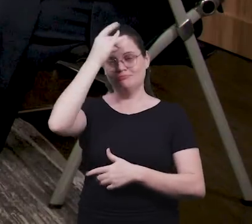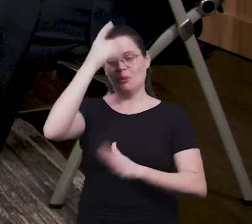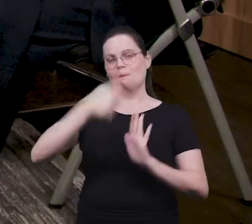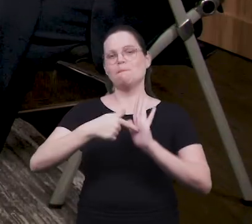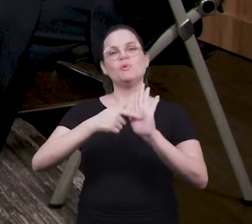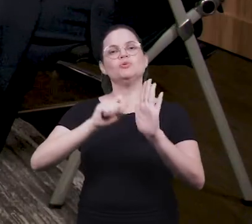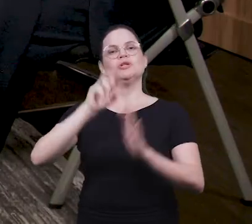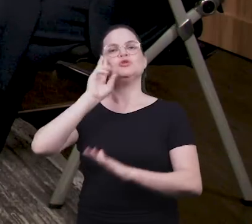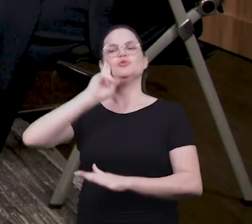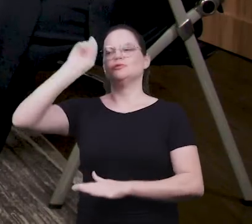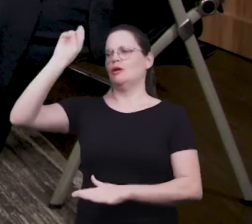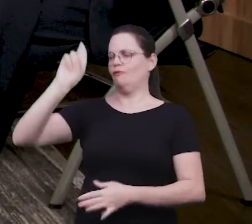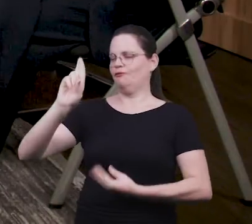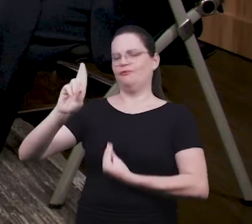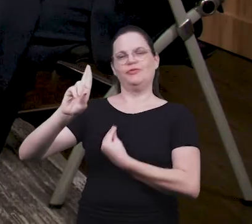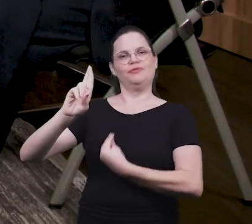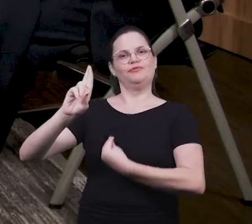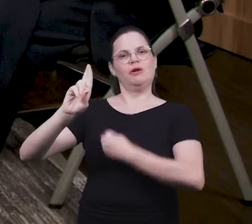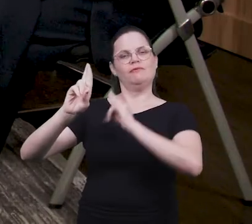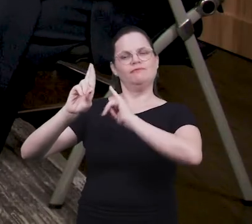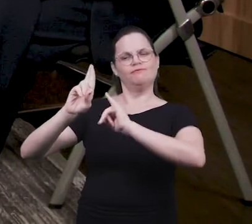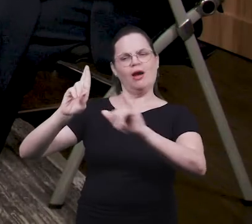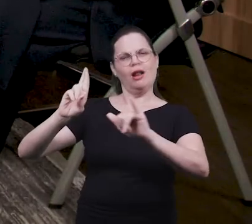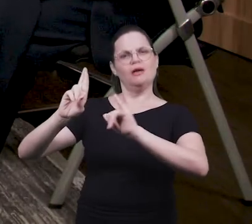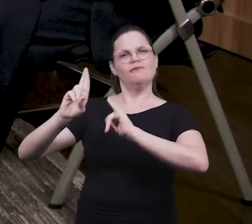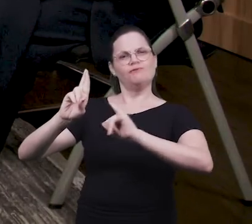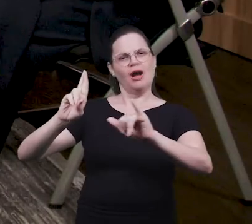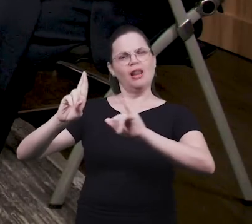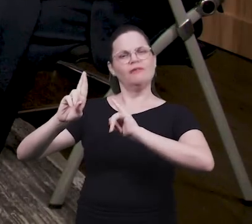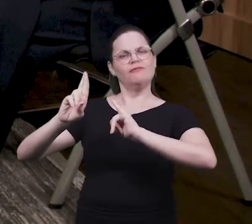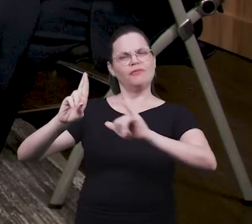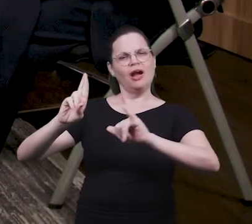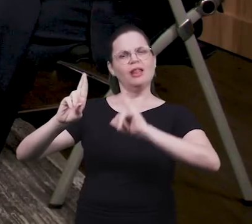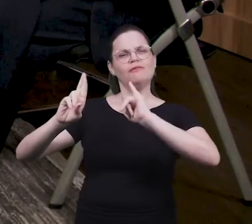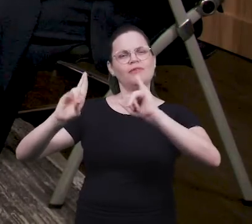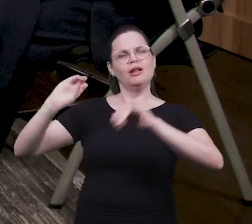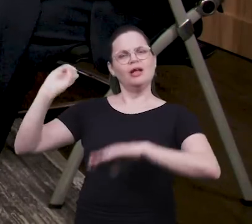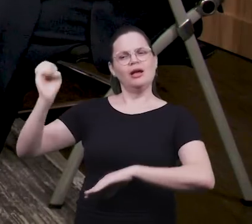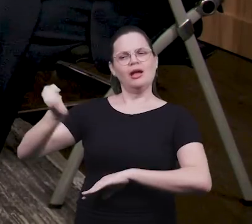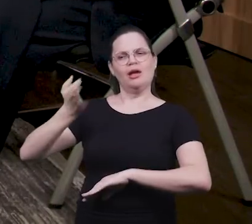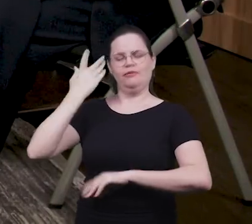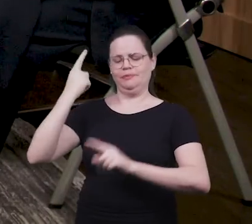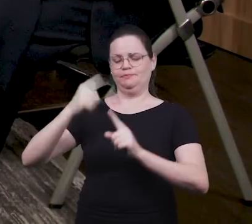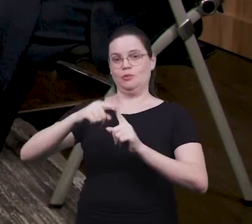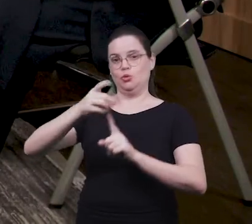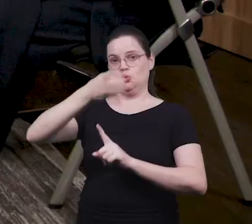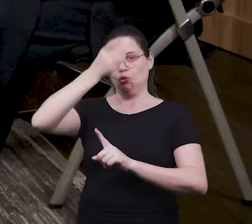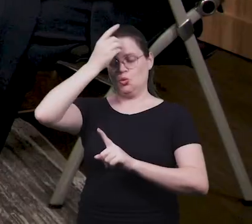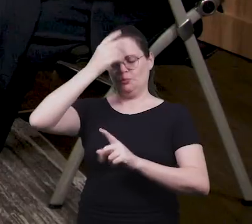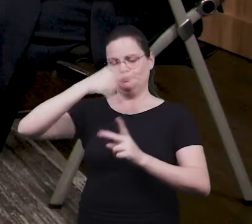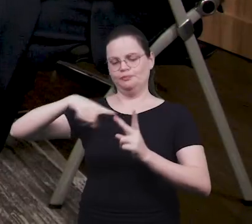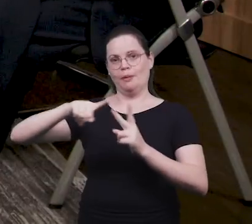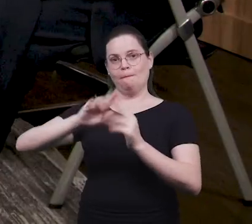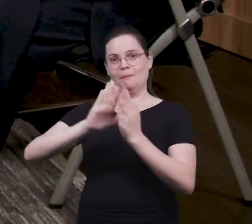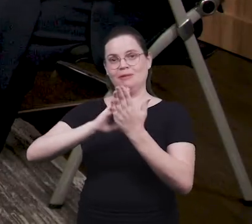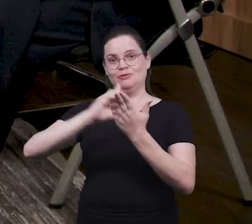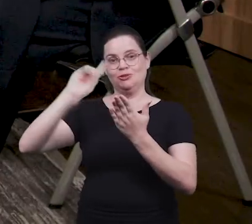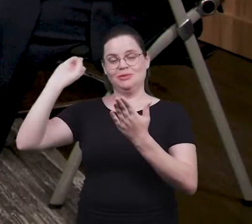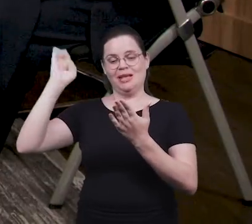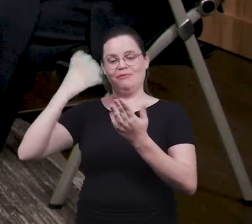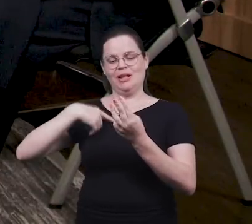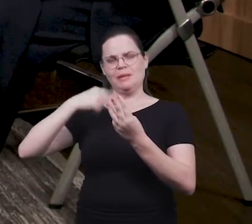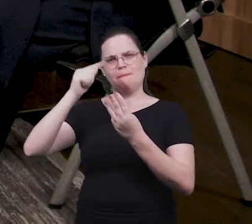está vivo no meio da igreja. E Ele está falando, se revelando, através dos dons espirituais, da palavra revelada, e tudo